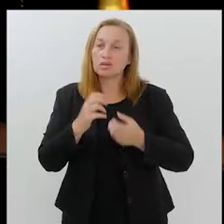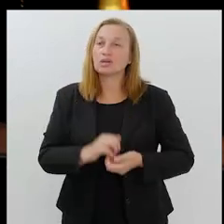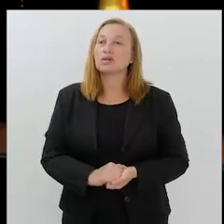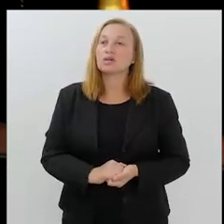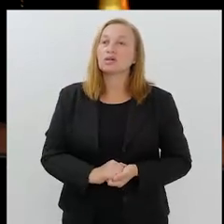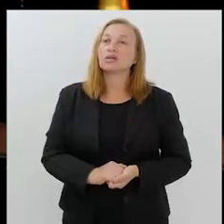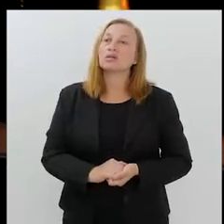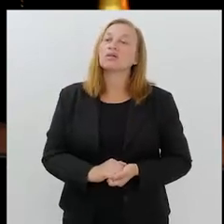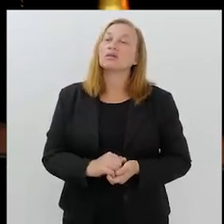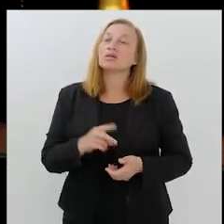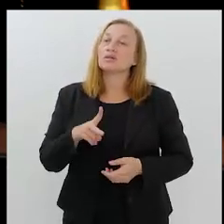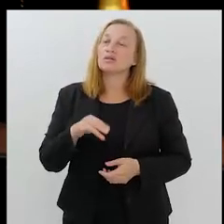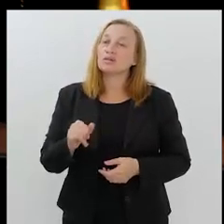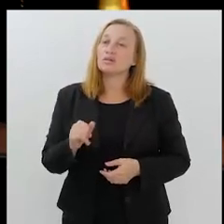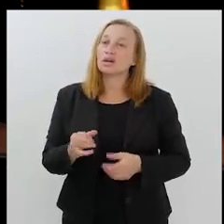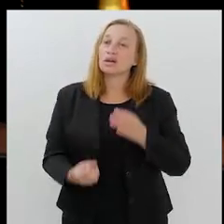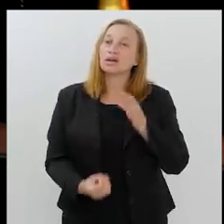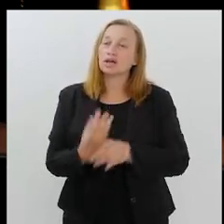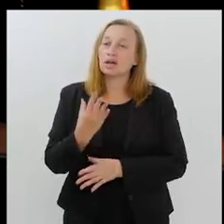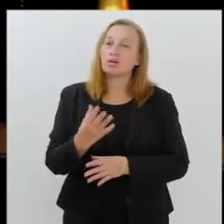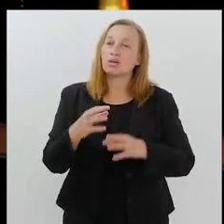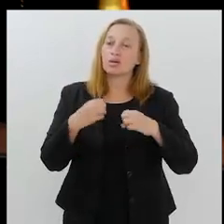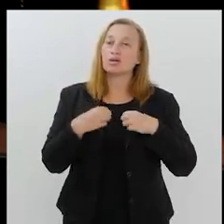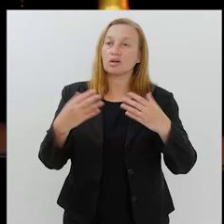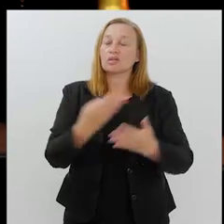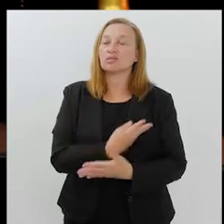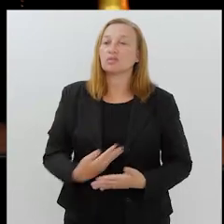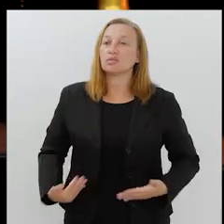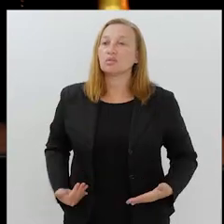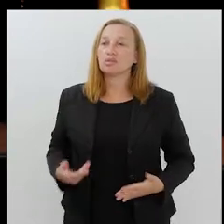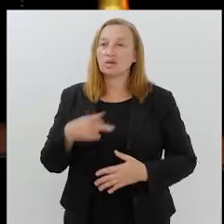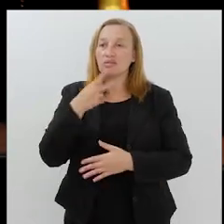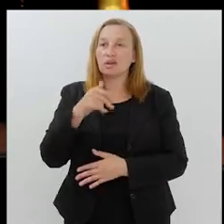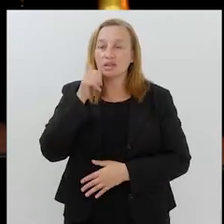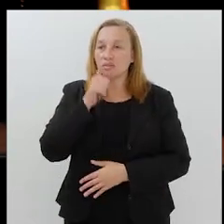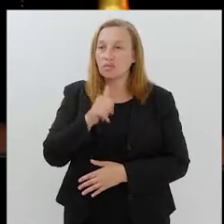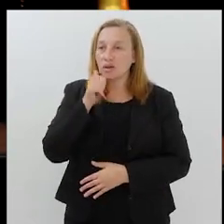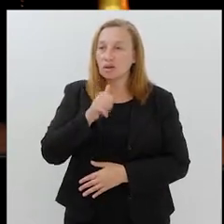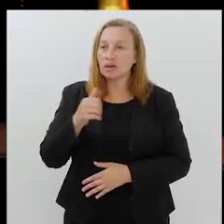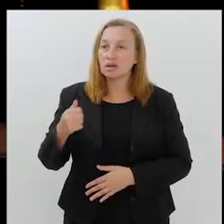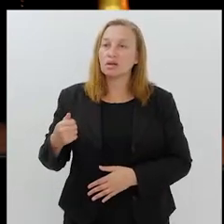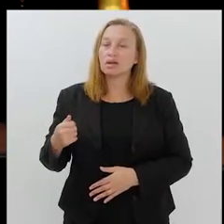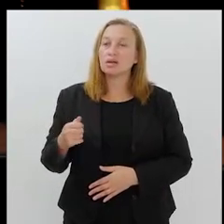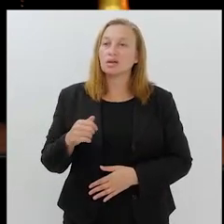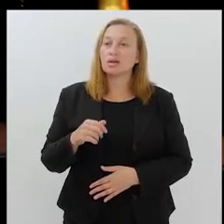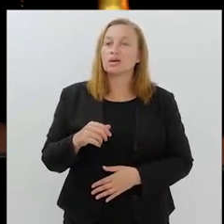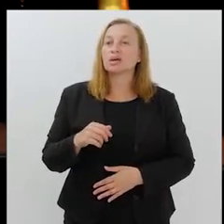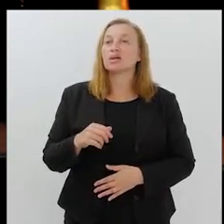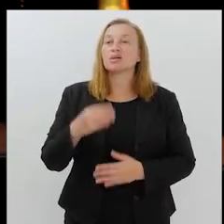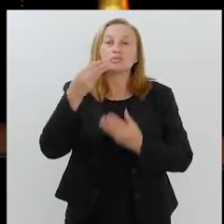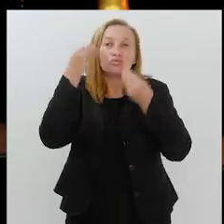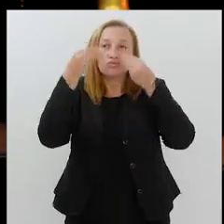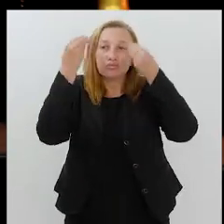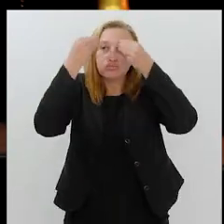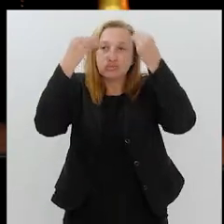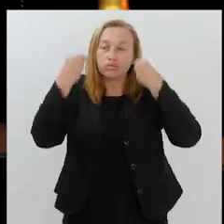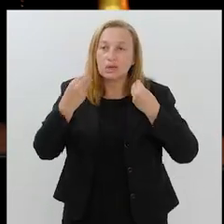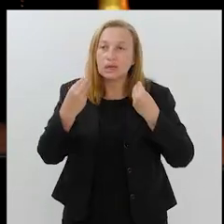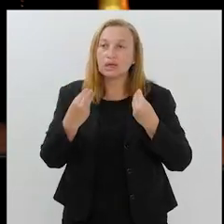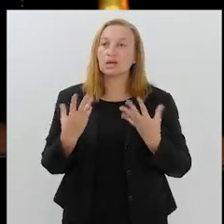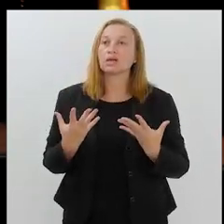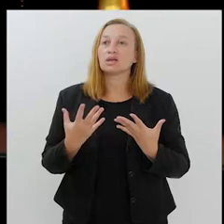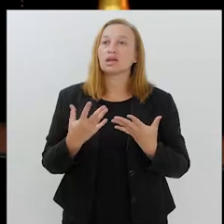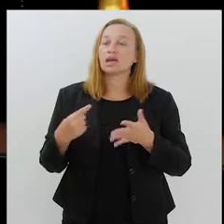observado a gente vai construir agora uma audiência pública para tratar das mulheres no mercado da moda e da beleza onde